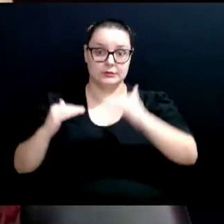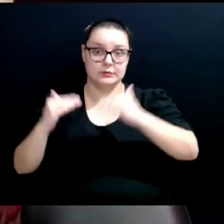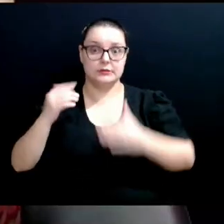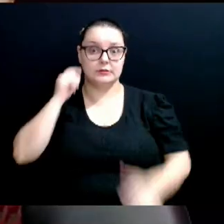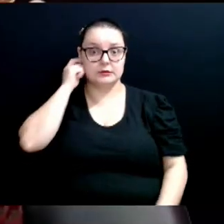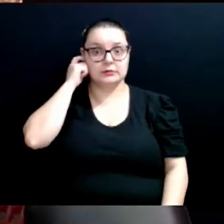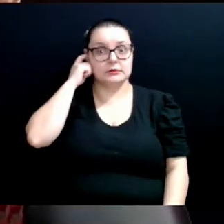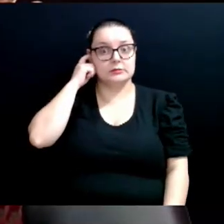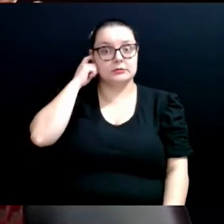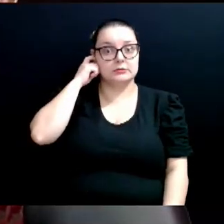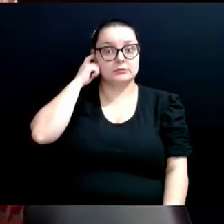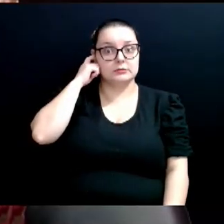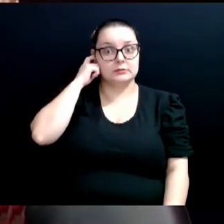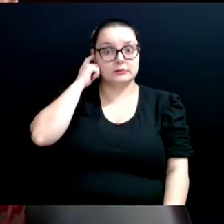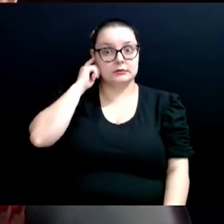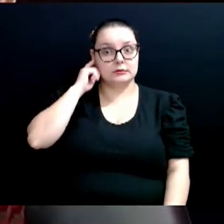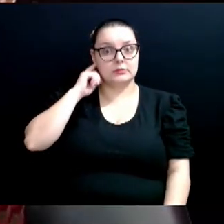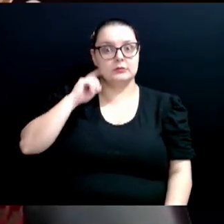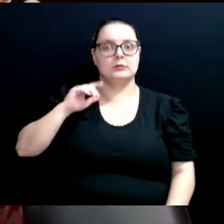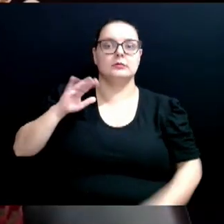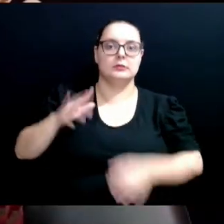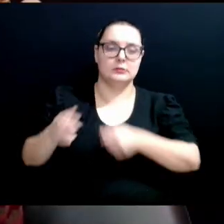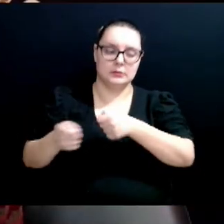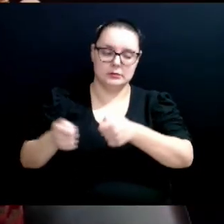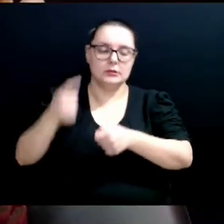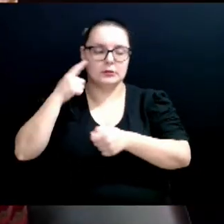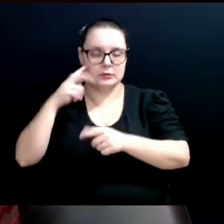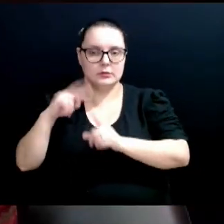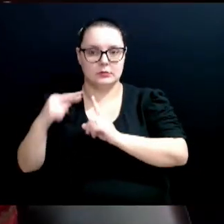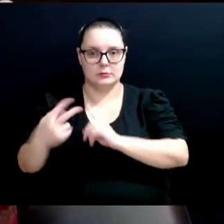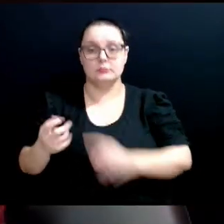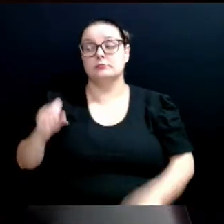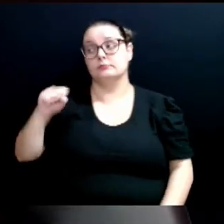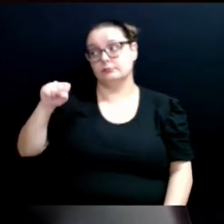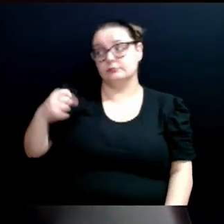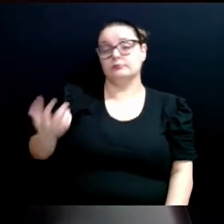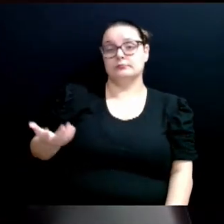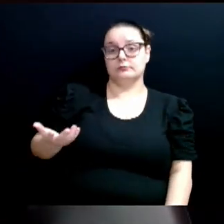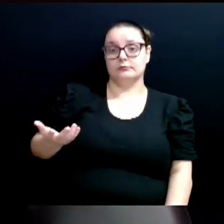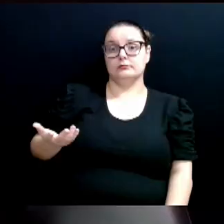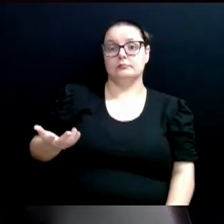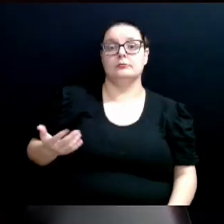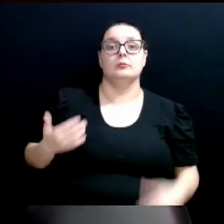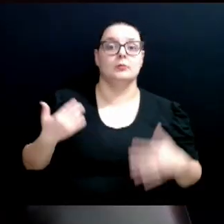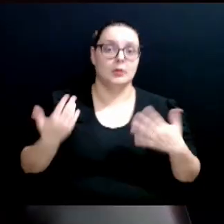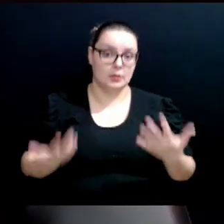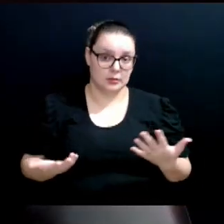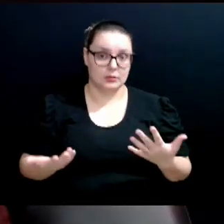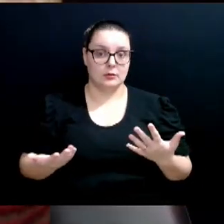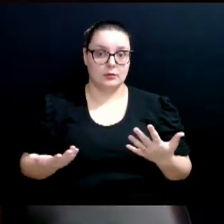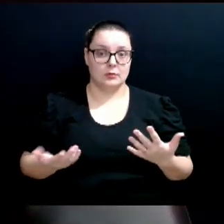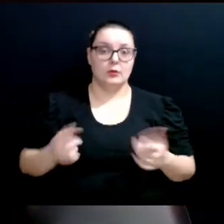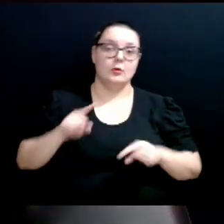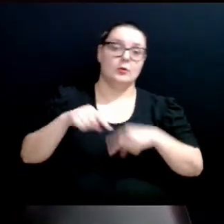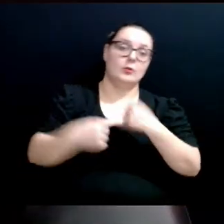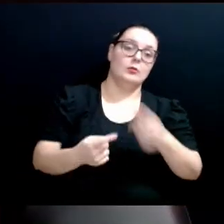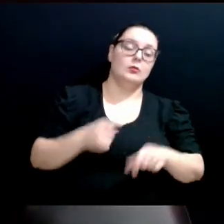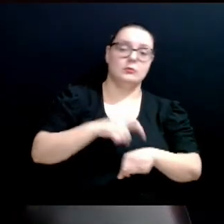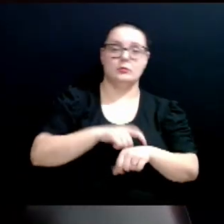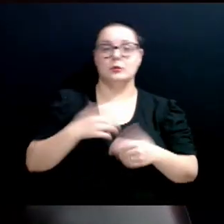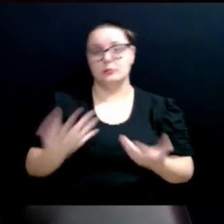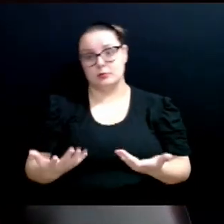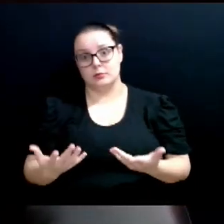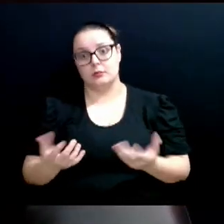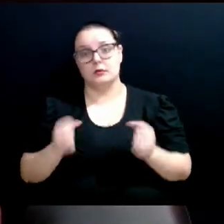talvez até controladora, pensando nesse ponto. Então, ou se fosse uma outra situação que pode envolver